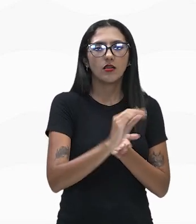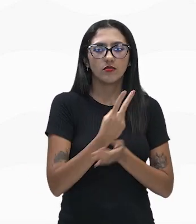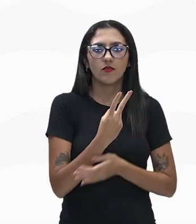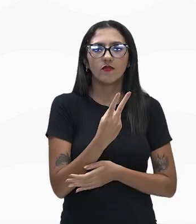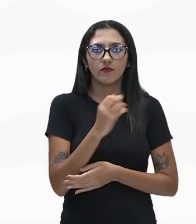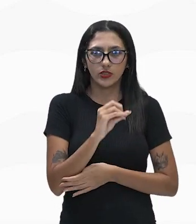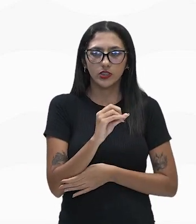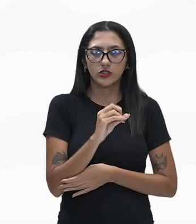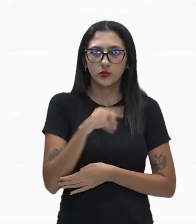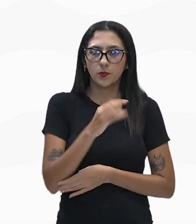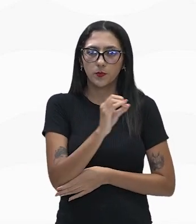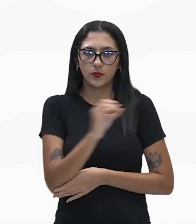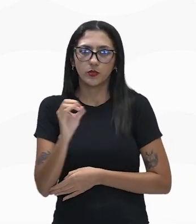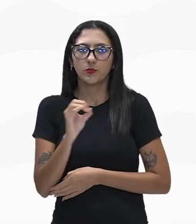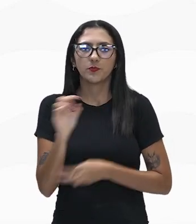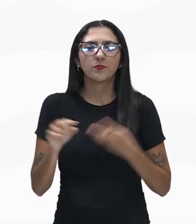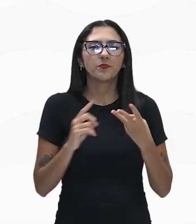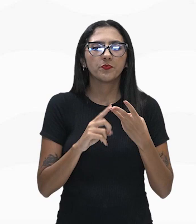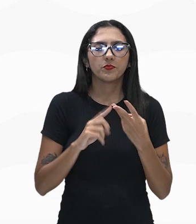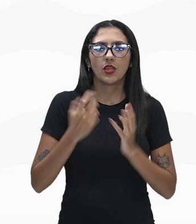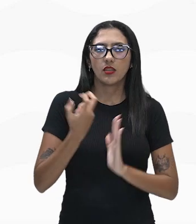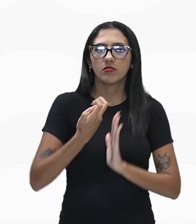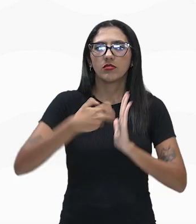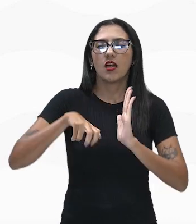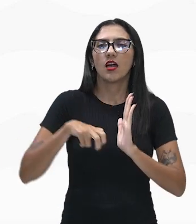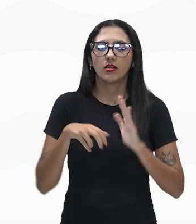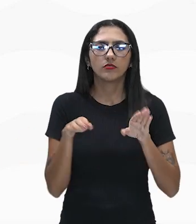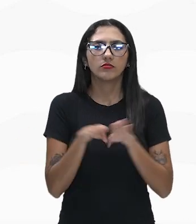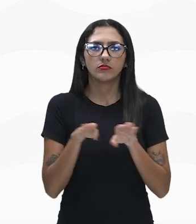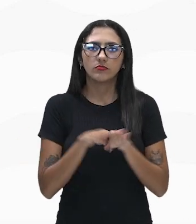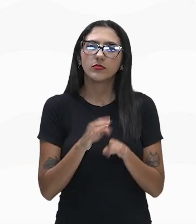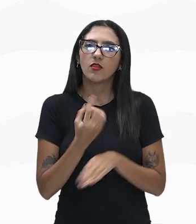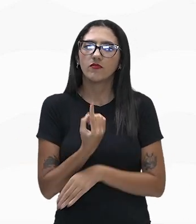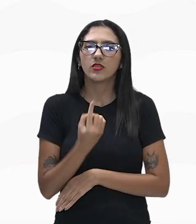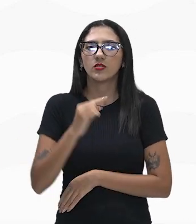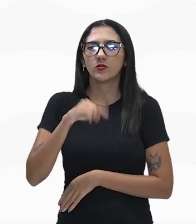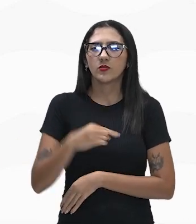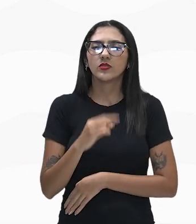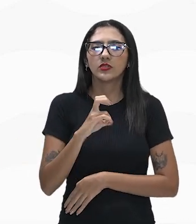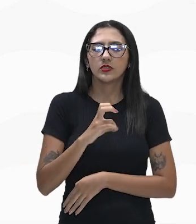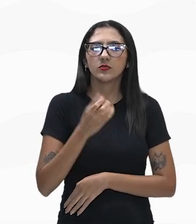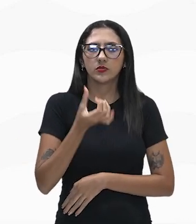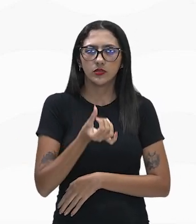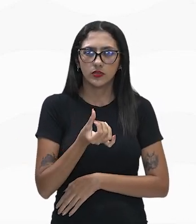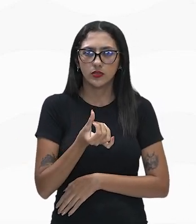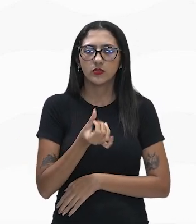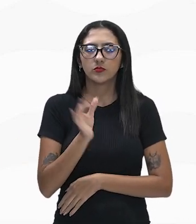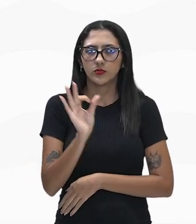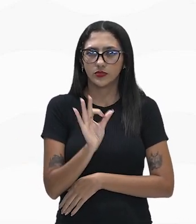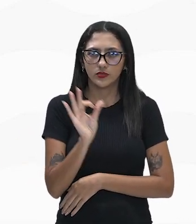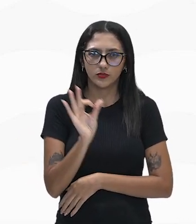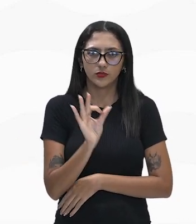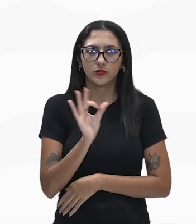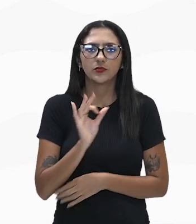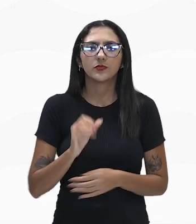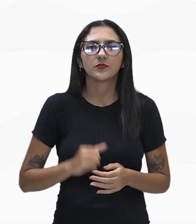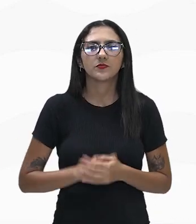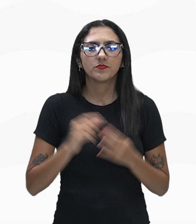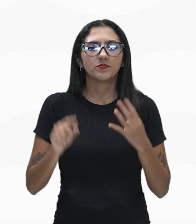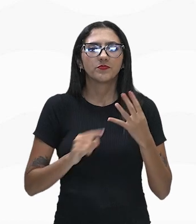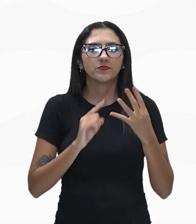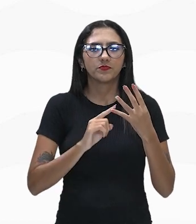O valor da taxa, vamos manter a mesma média ali das taxas que a gente já tinha dito anteriormente, de